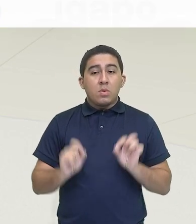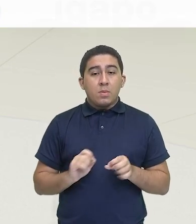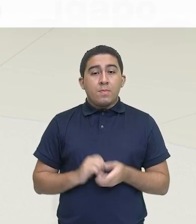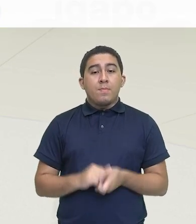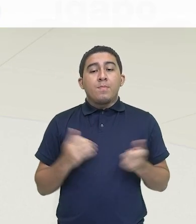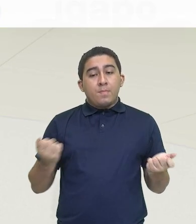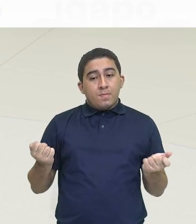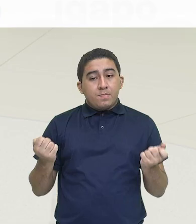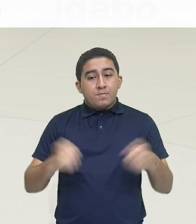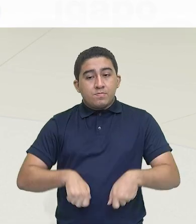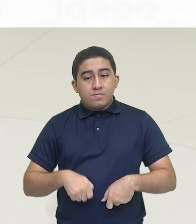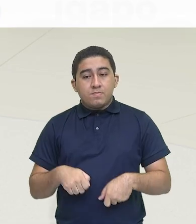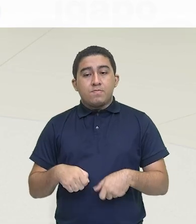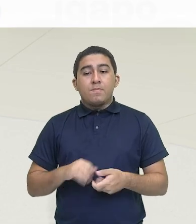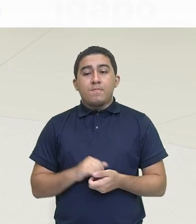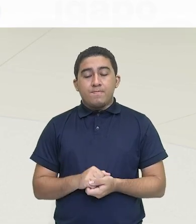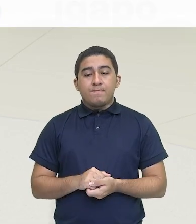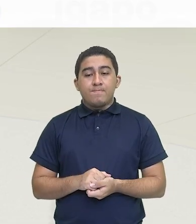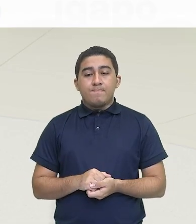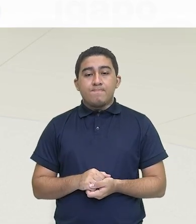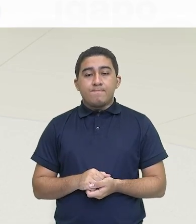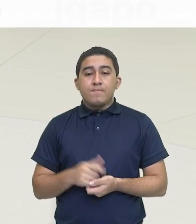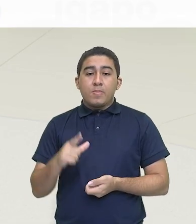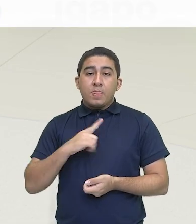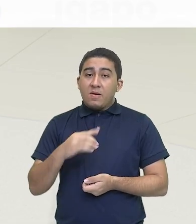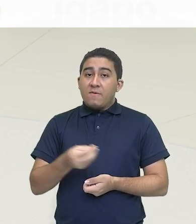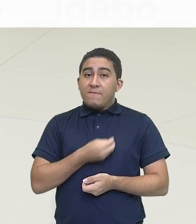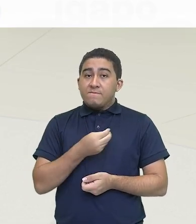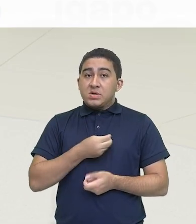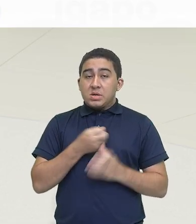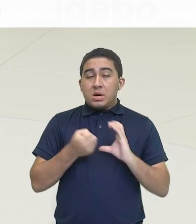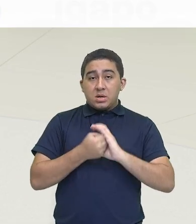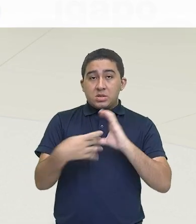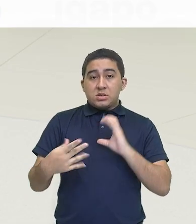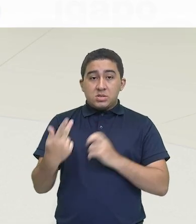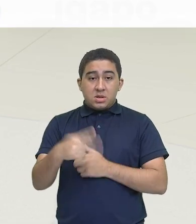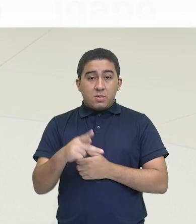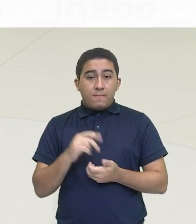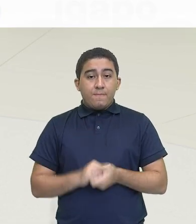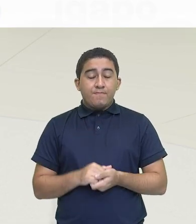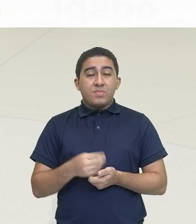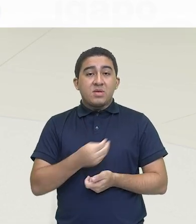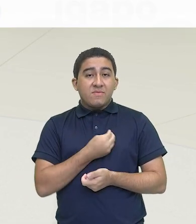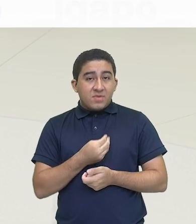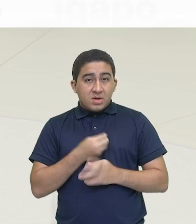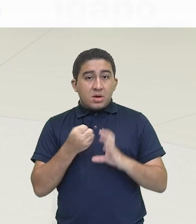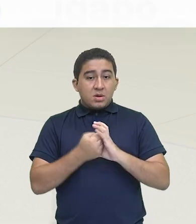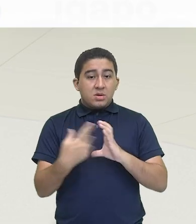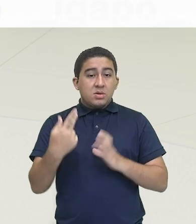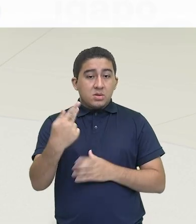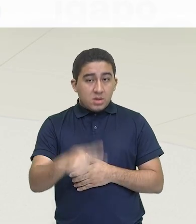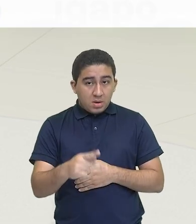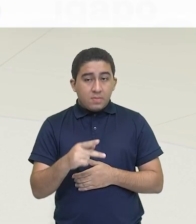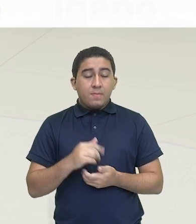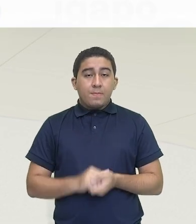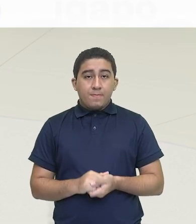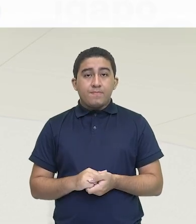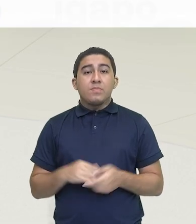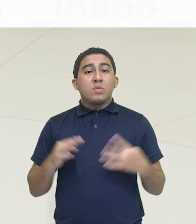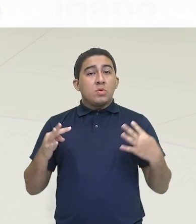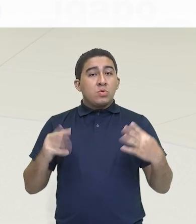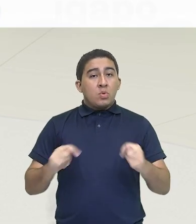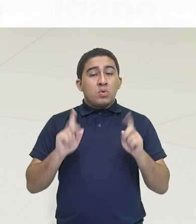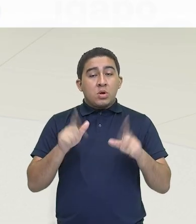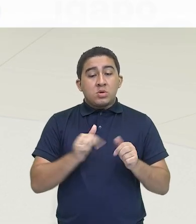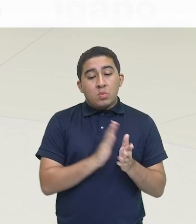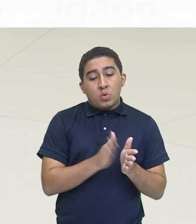eles possuem seres vivos característicos, organismos característicos. Todos aqueles